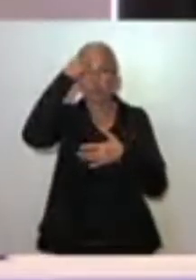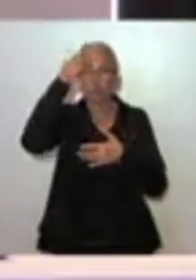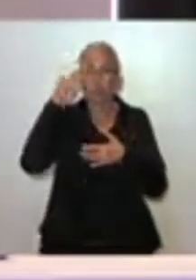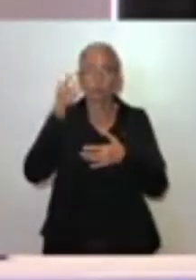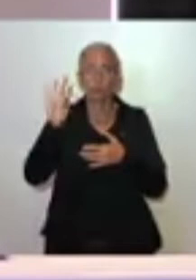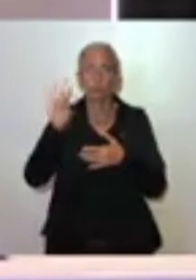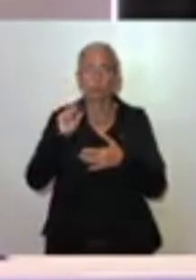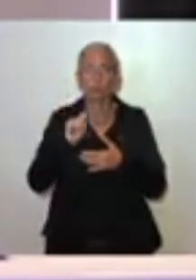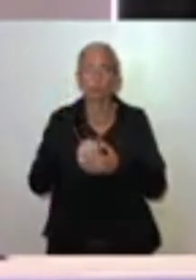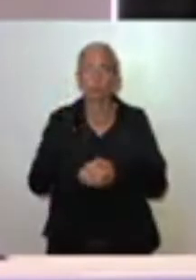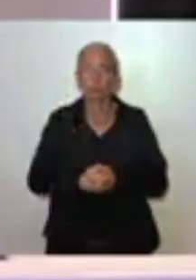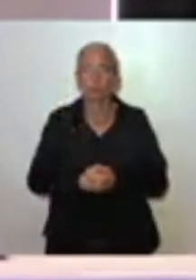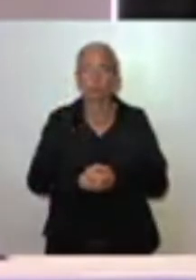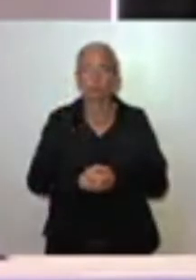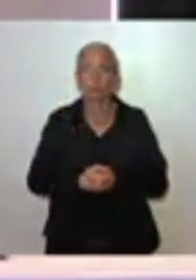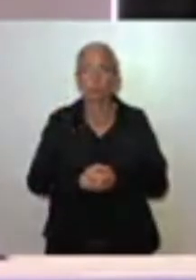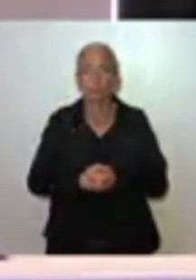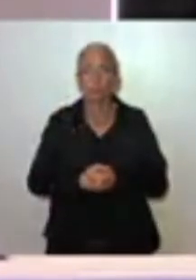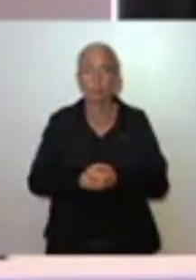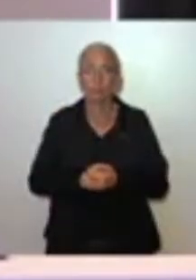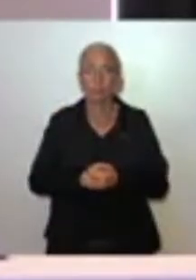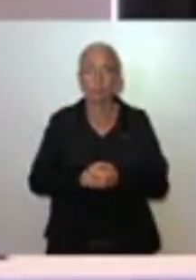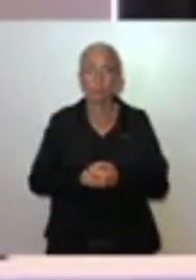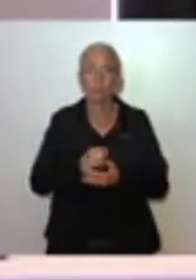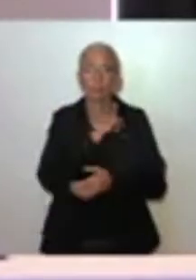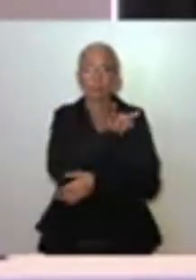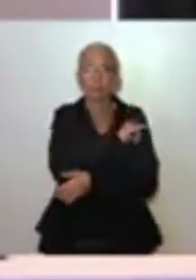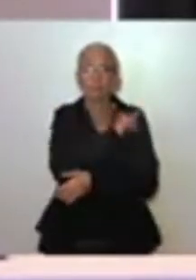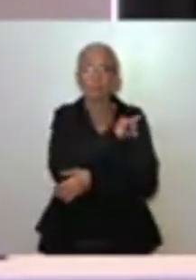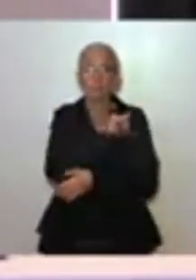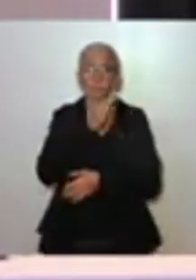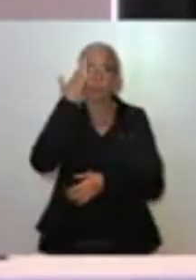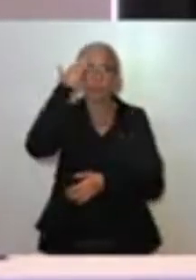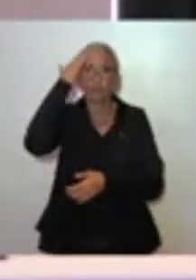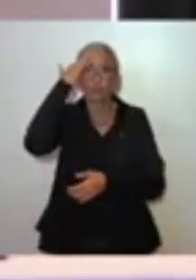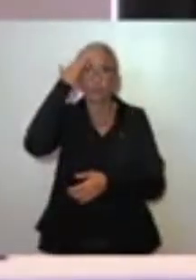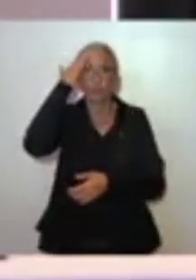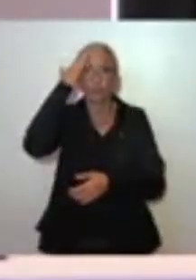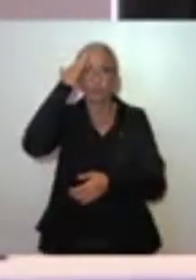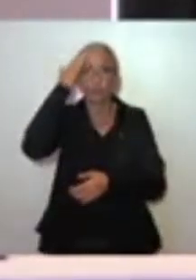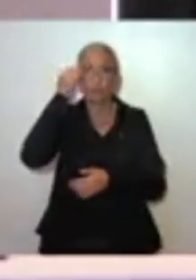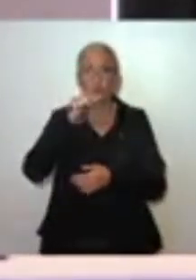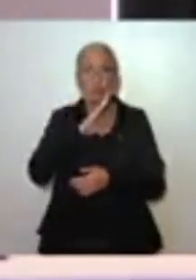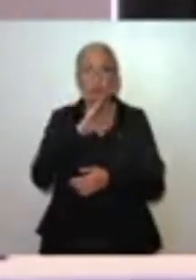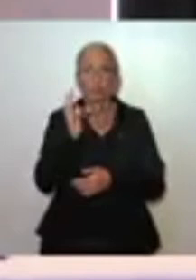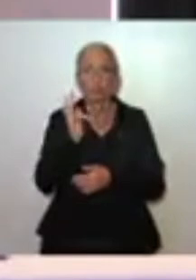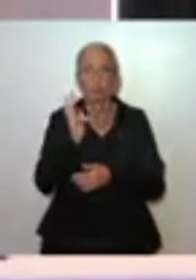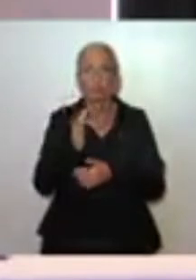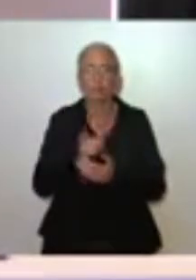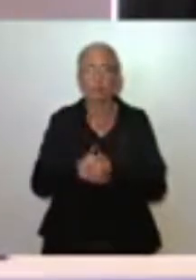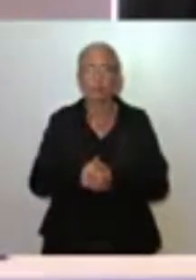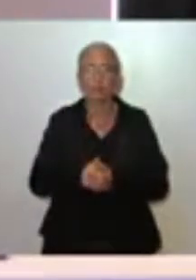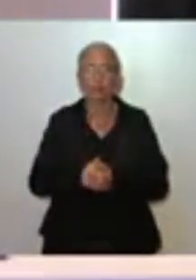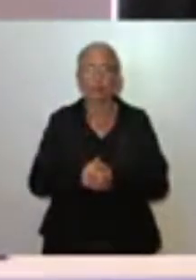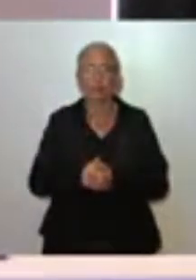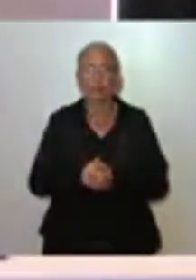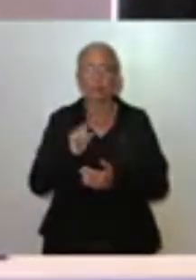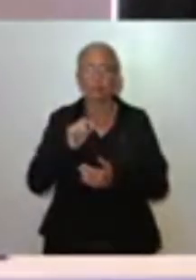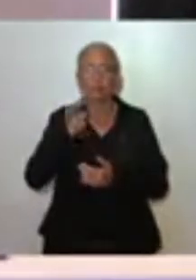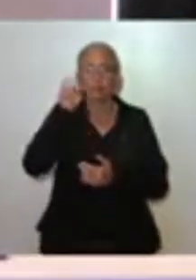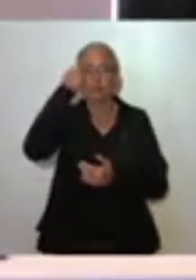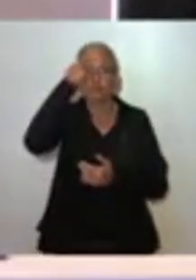você sabe prefeito e no Brasil no Rio a ficar frio né eu digo